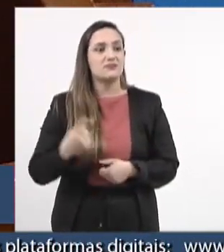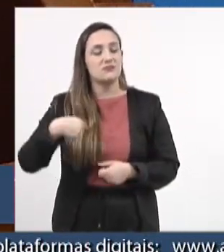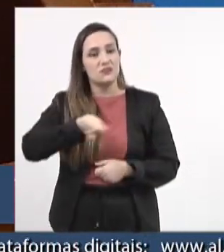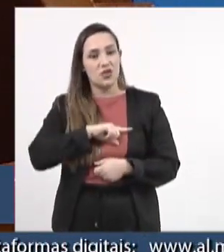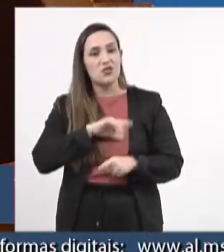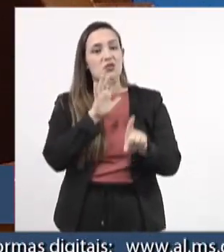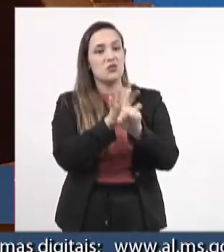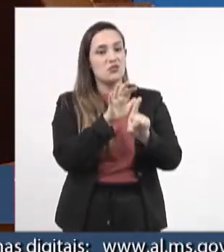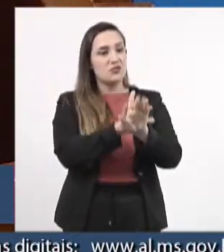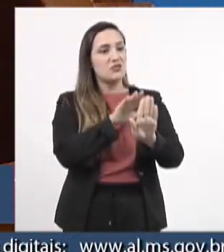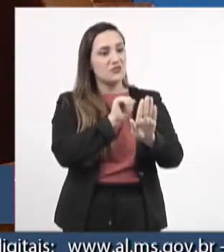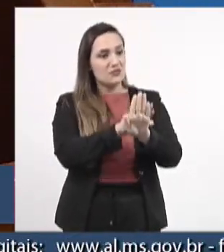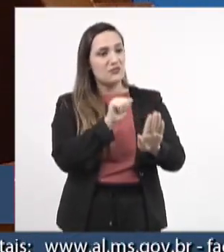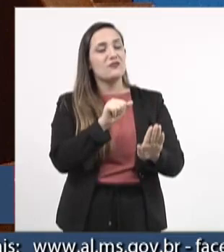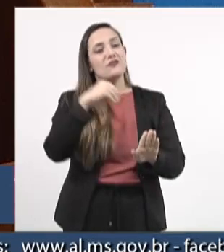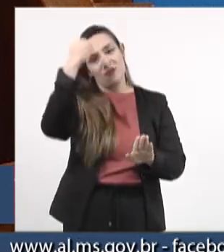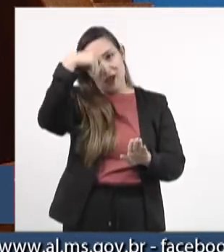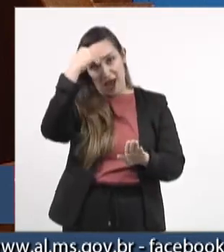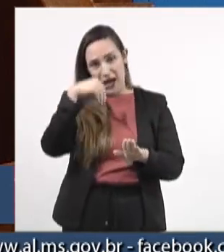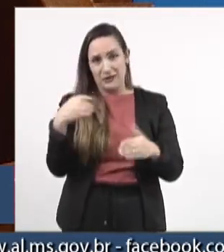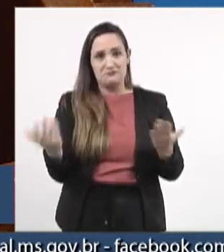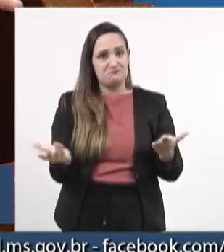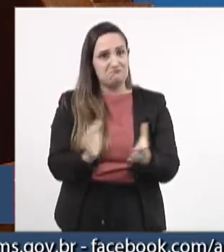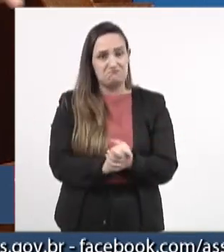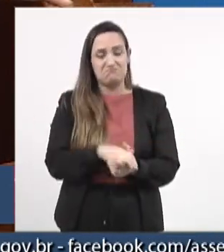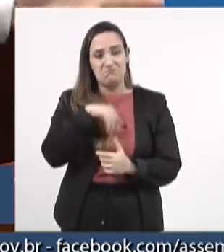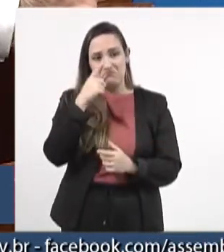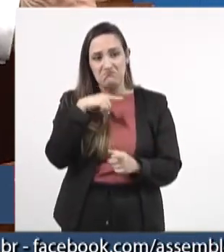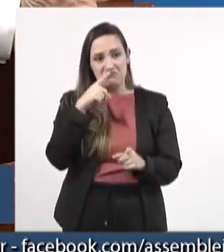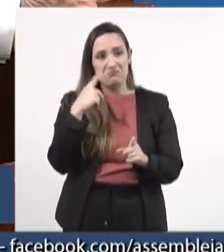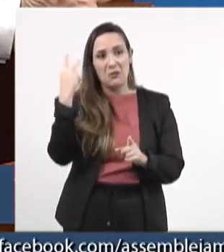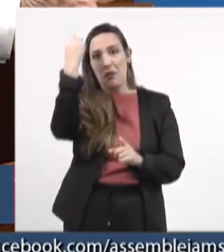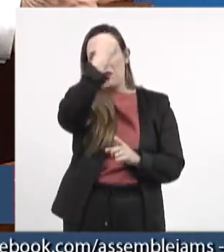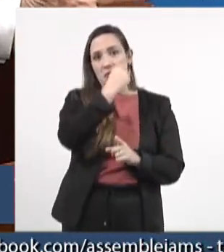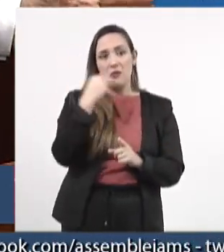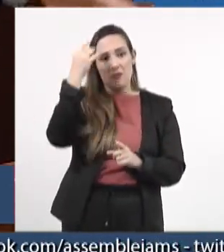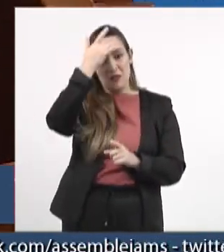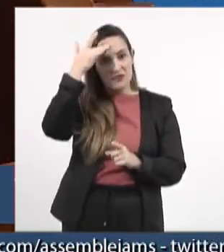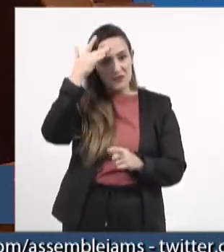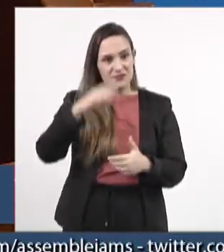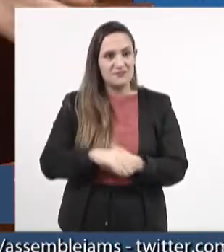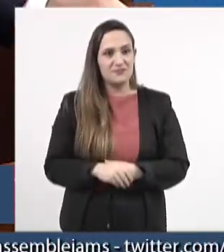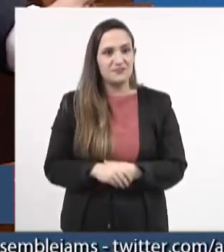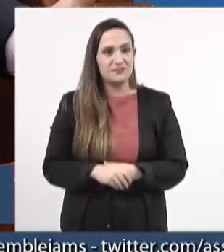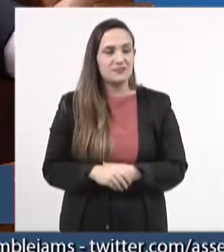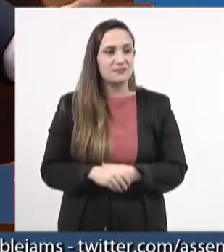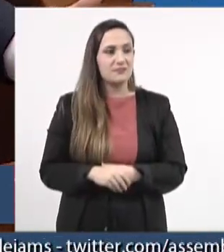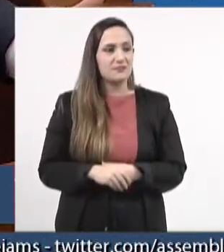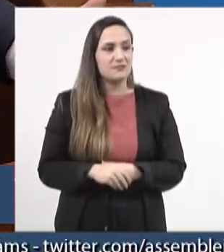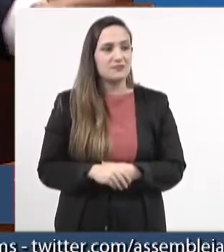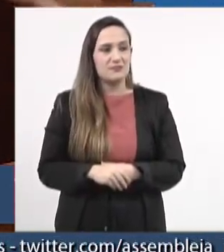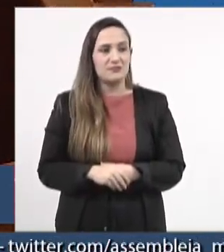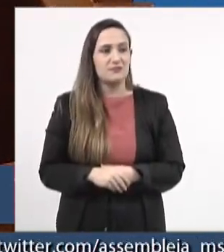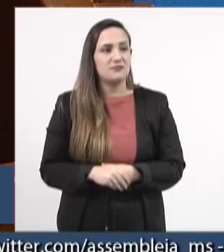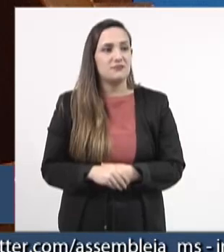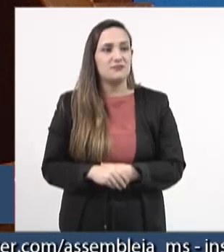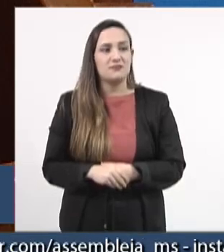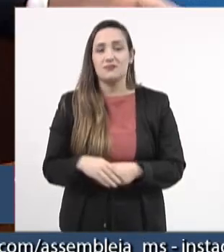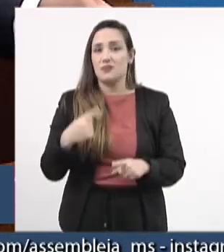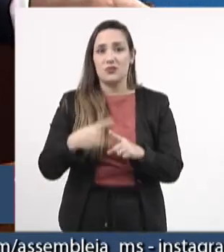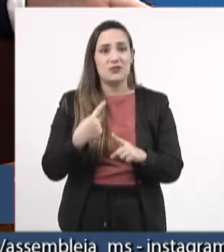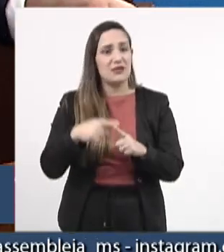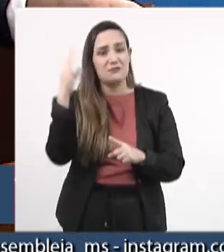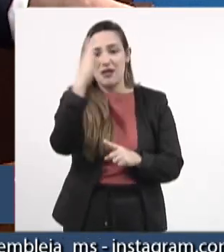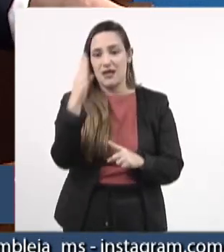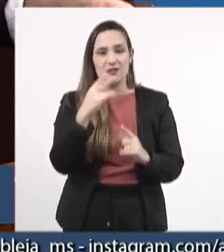falha, não está conseguindo fazer a cabeça das pessoas. Porque o Brasil, nessa última eleição, nós vimos, ele ficou dividido